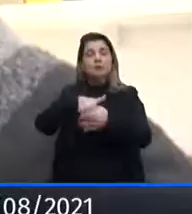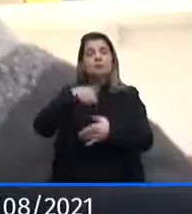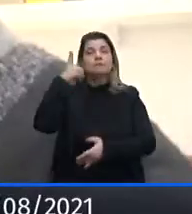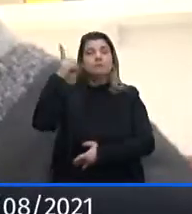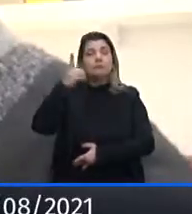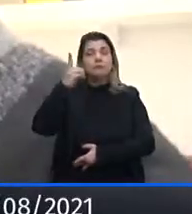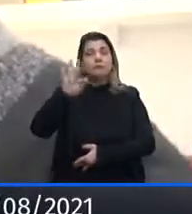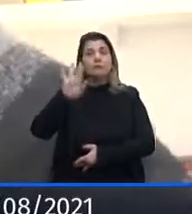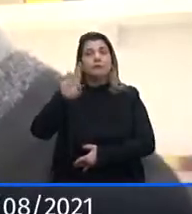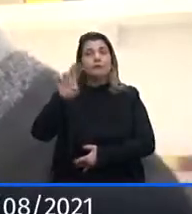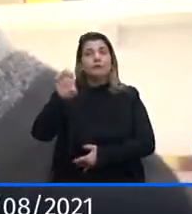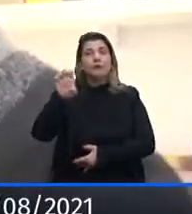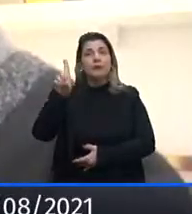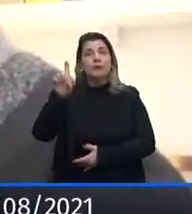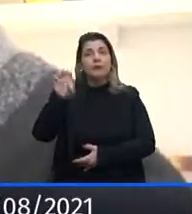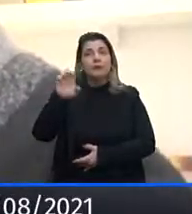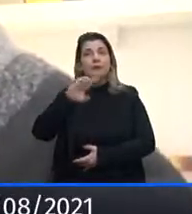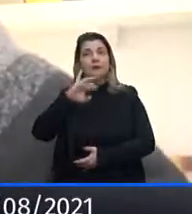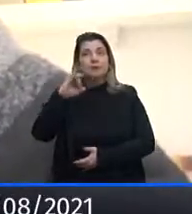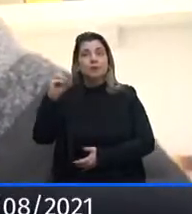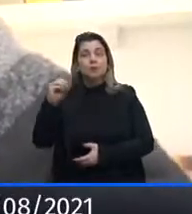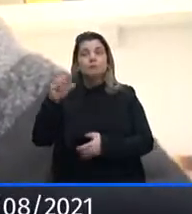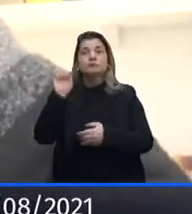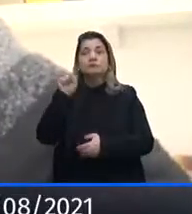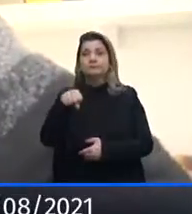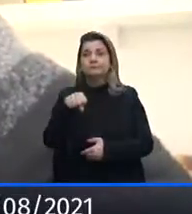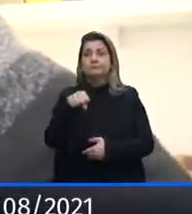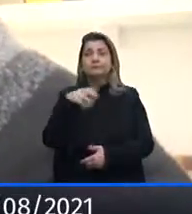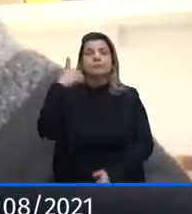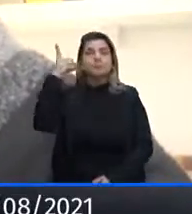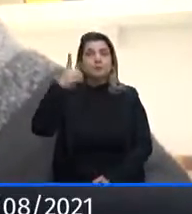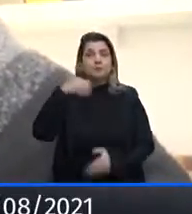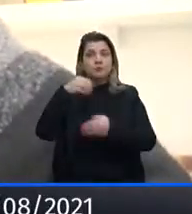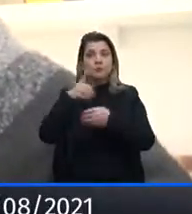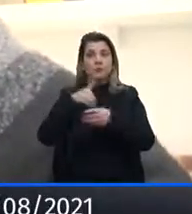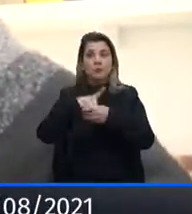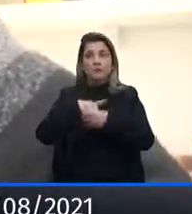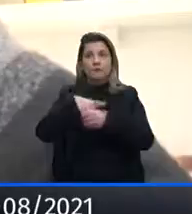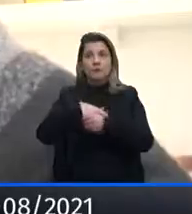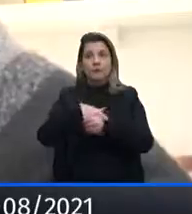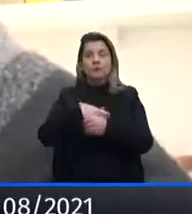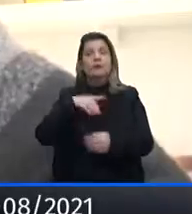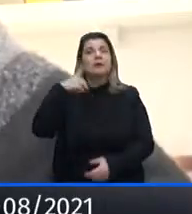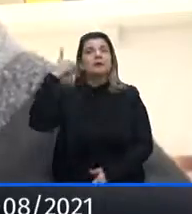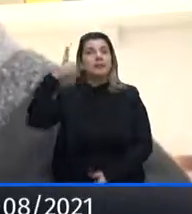Frederico. Favorável. O voto, deputado Clair Kuhn.